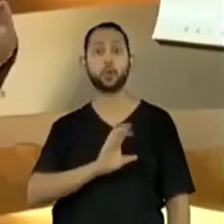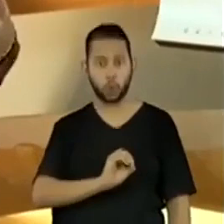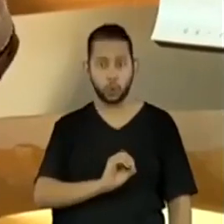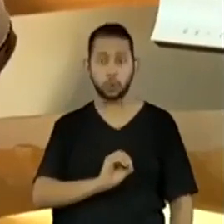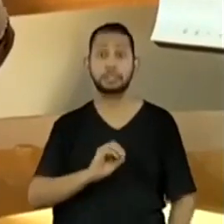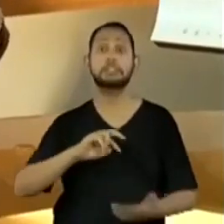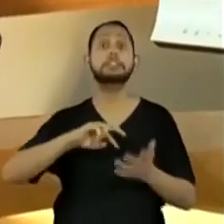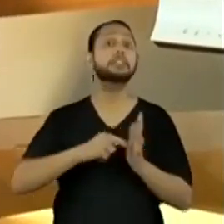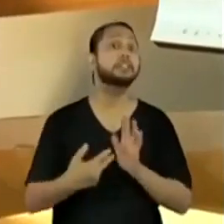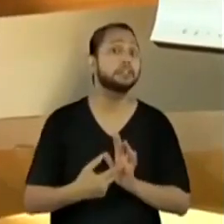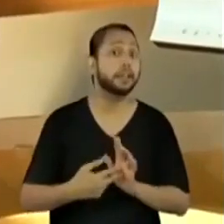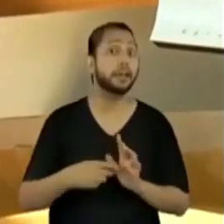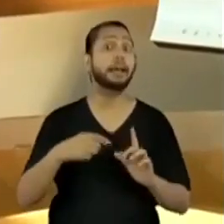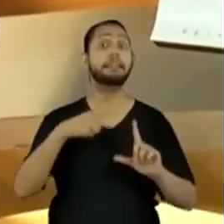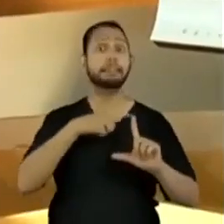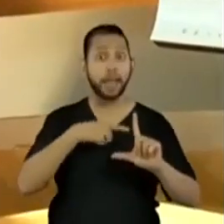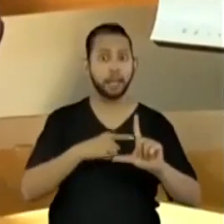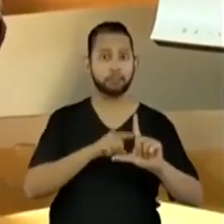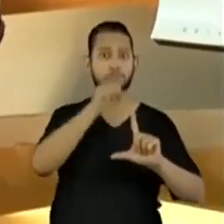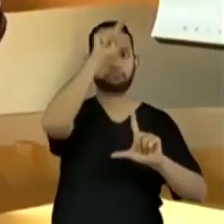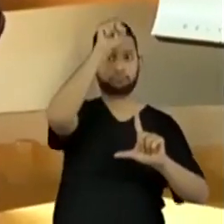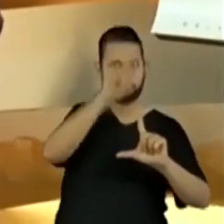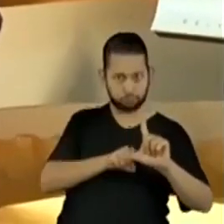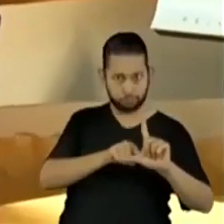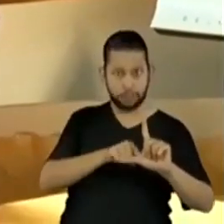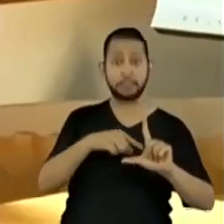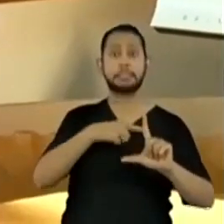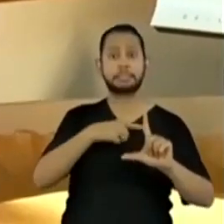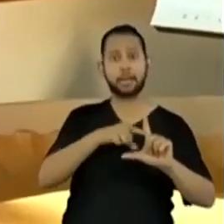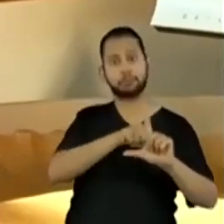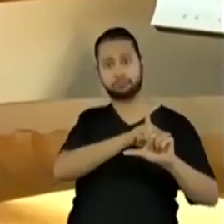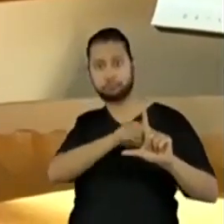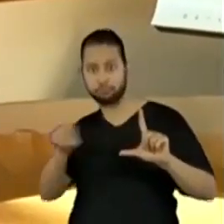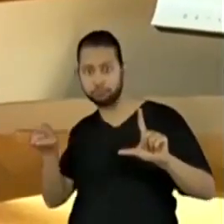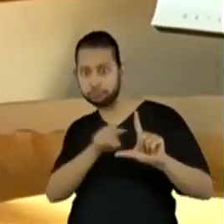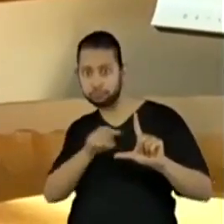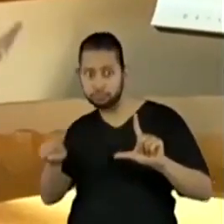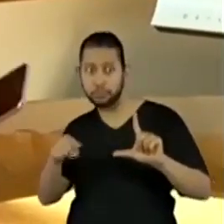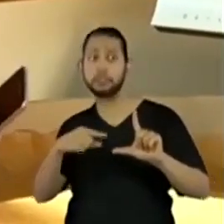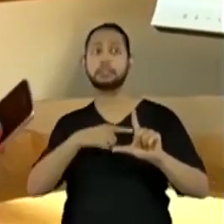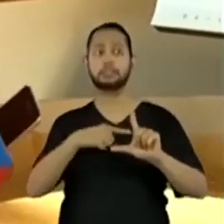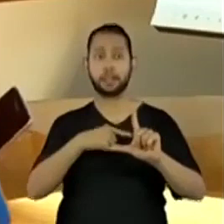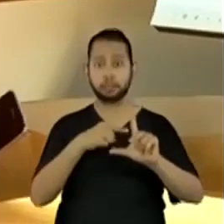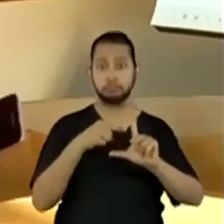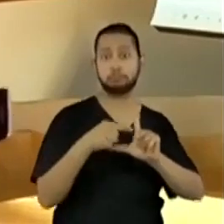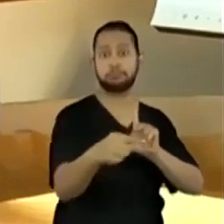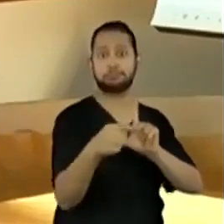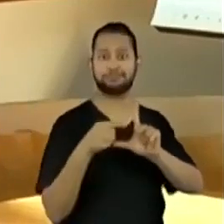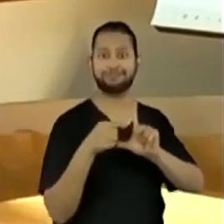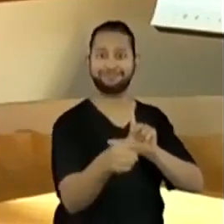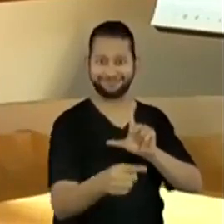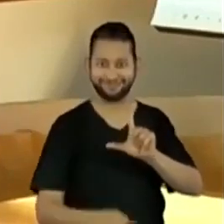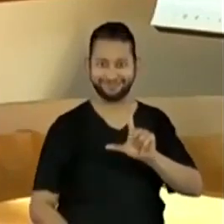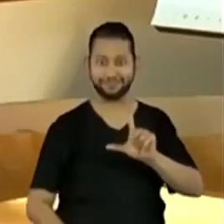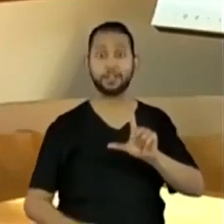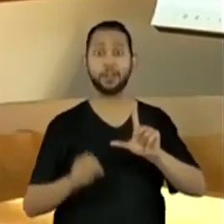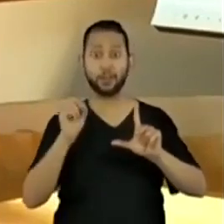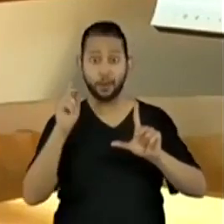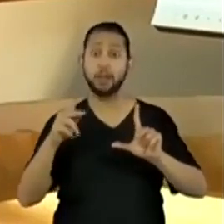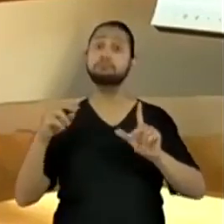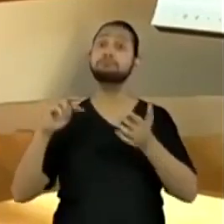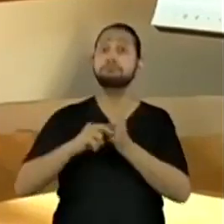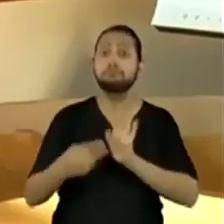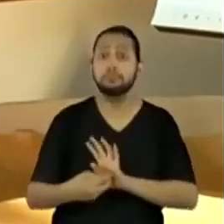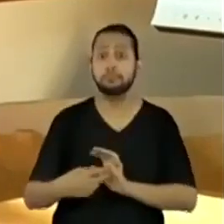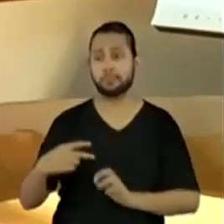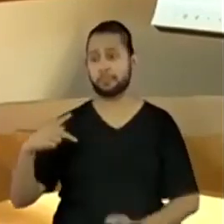Eu tenho ela aqui, eu tenho a parte dela subindo para cá, indo para cá, que tem várias